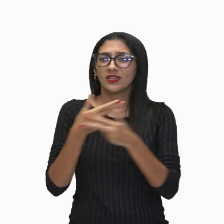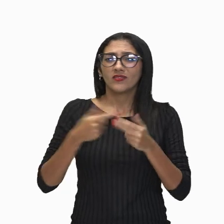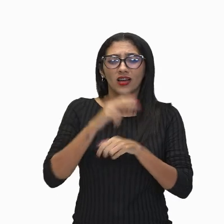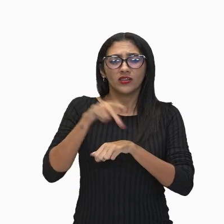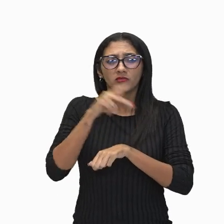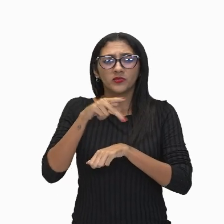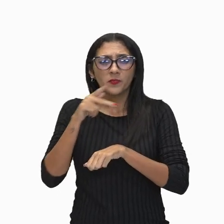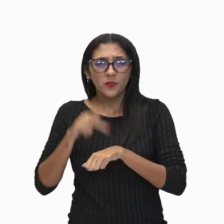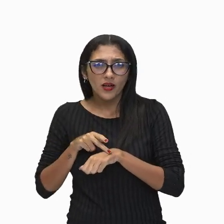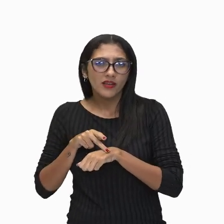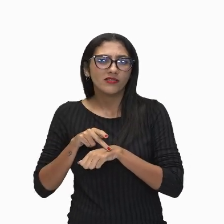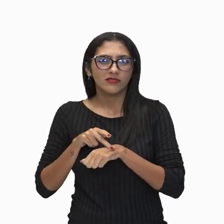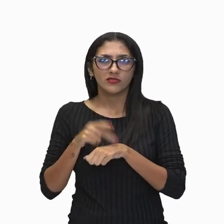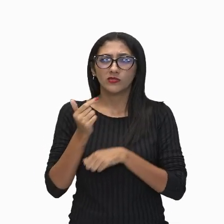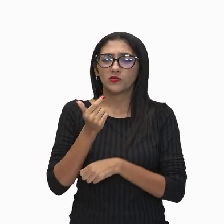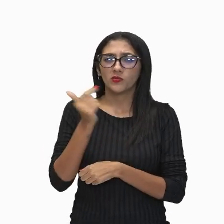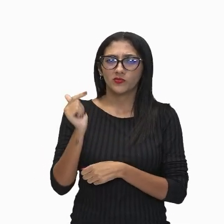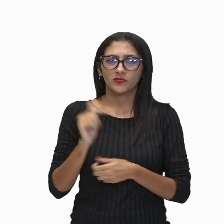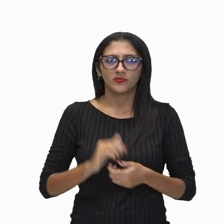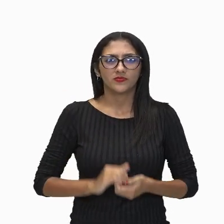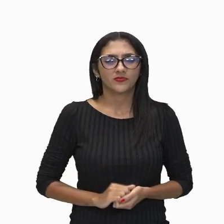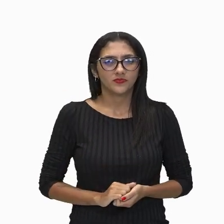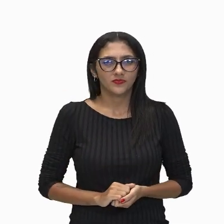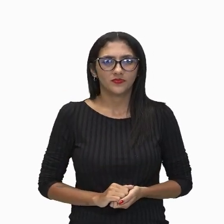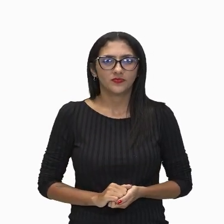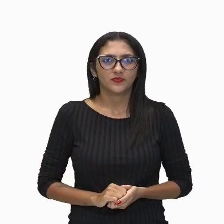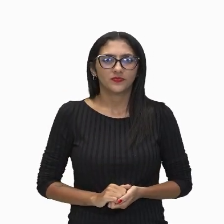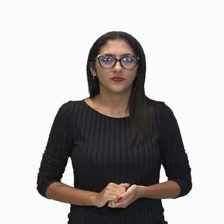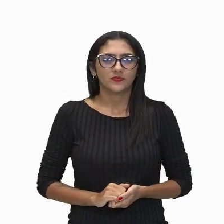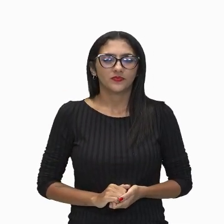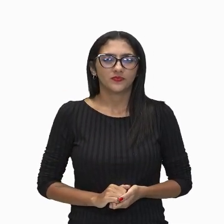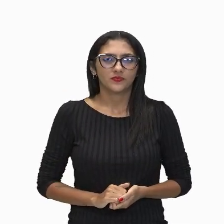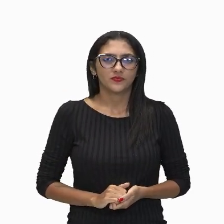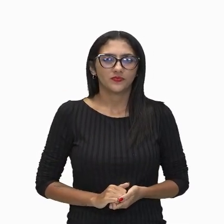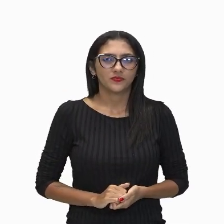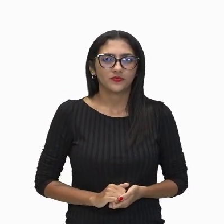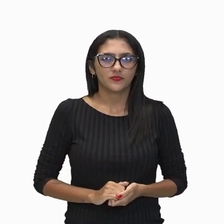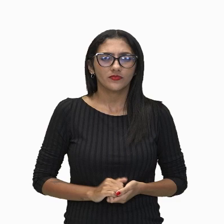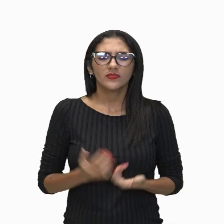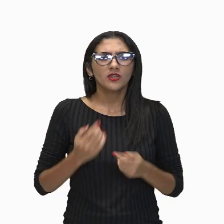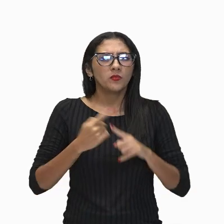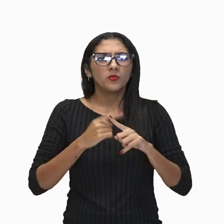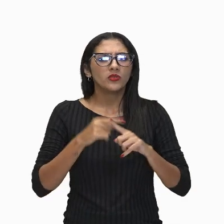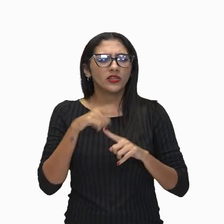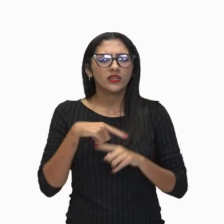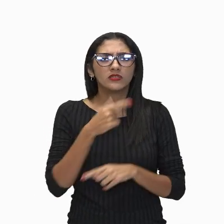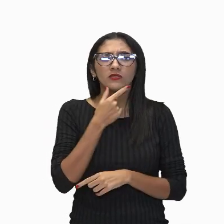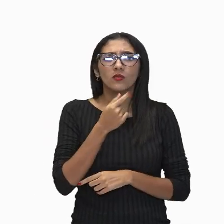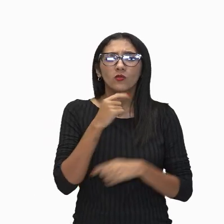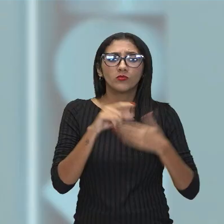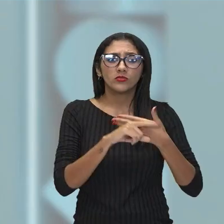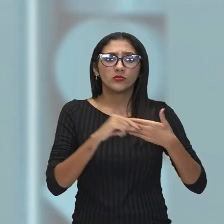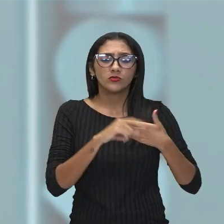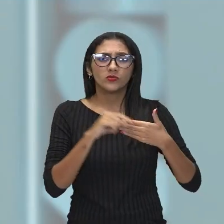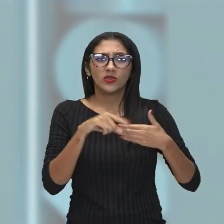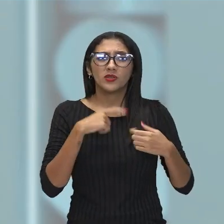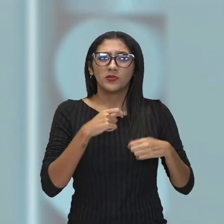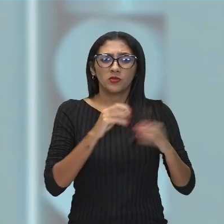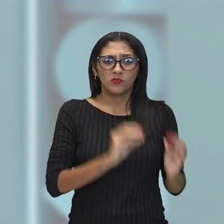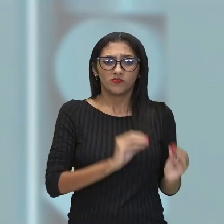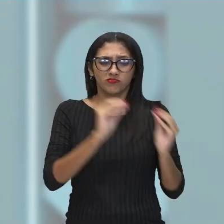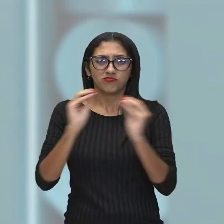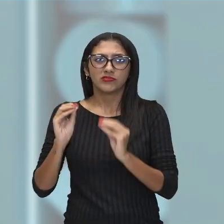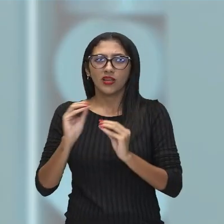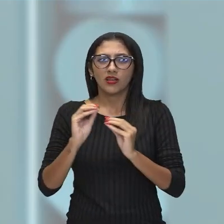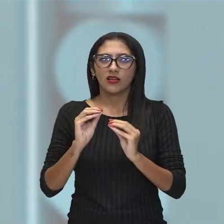Lima e Buenos Aires. Então, gente, por que Ferreira Goulart foi exilado? Porque ele teve que sair do país.